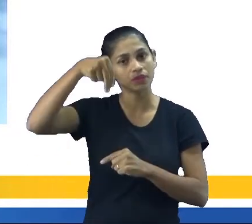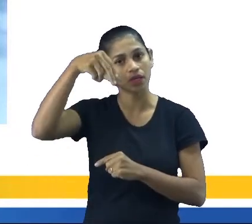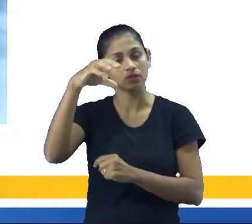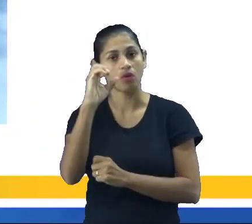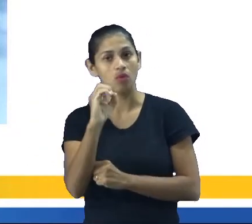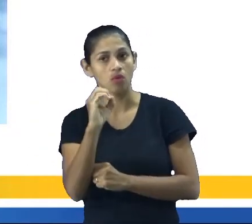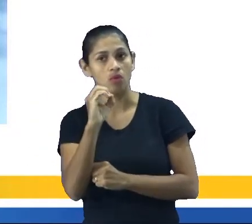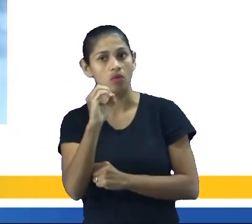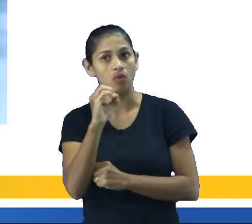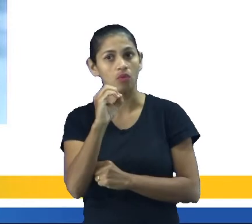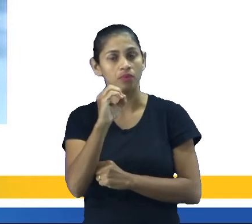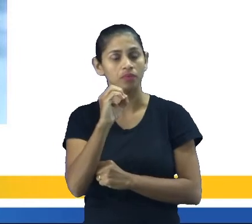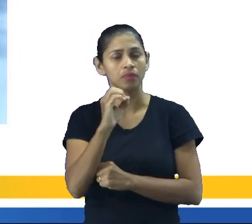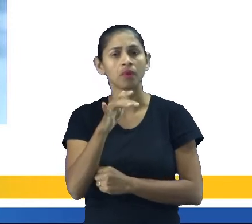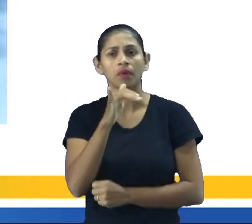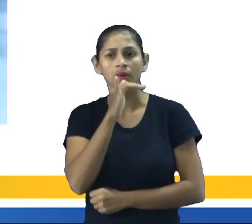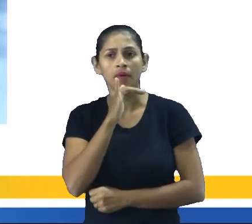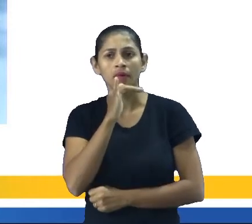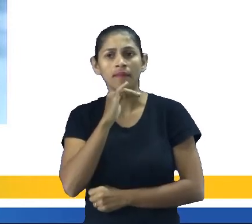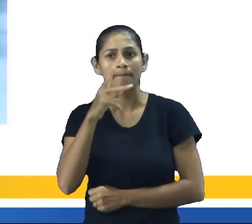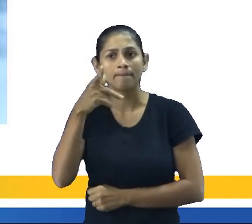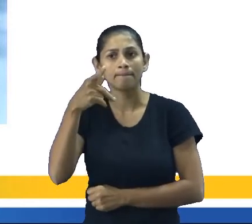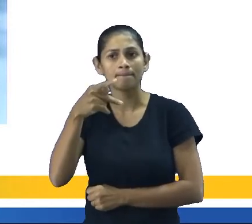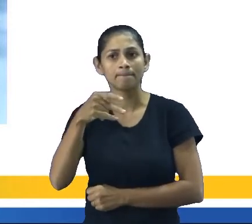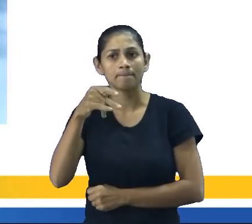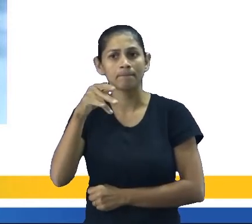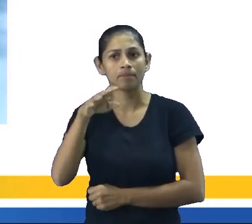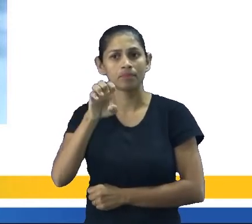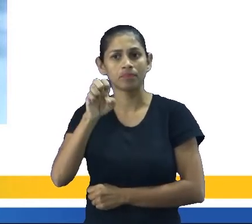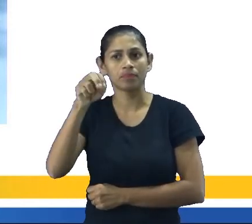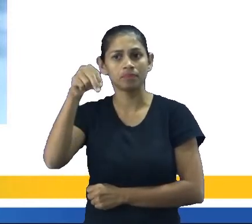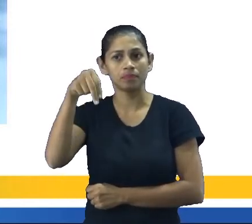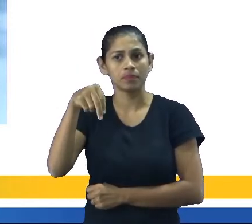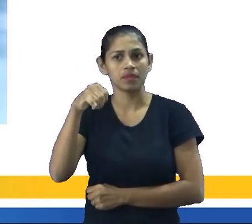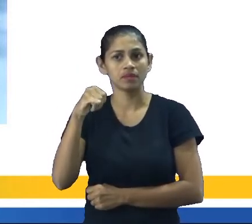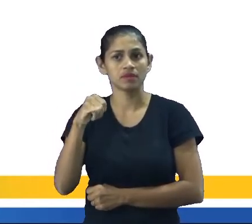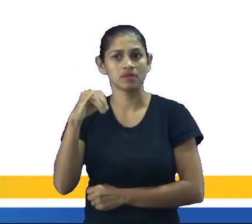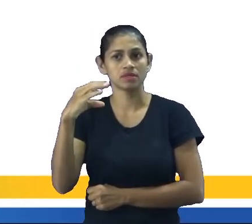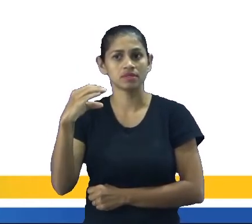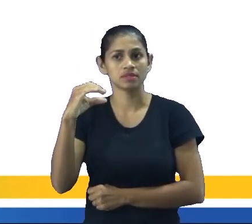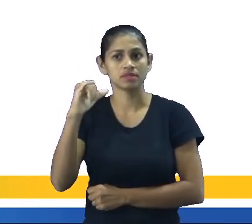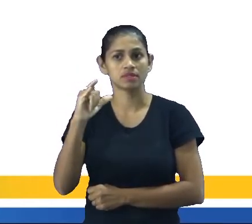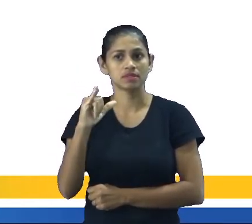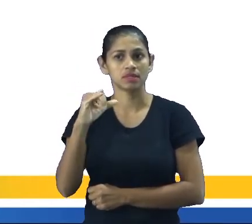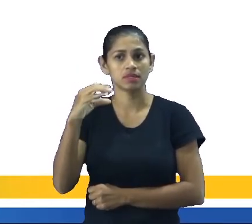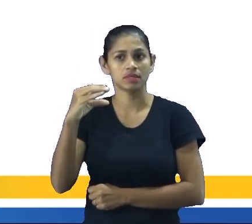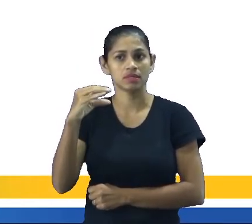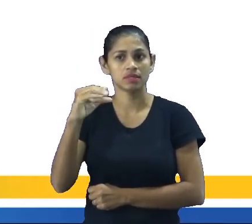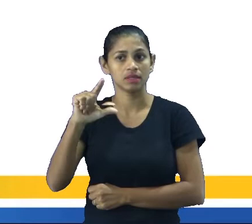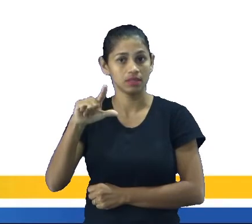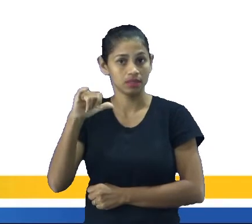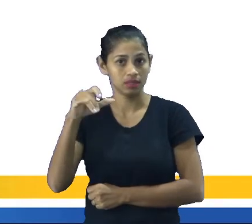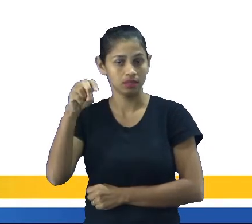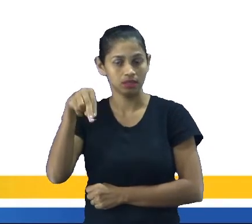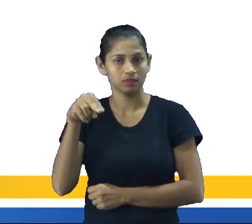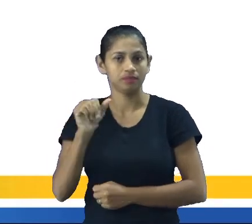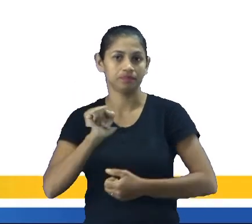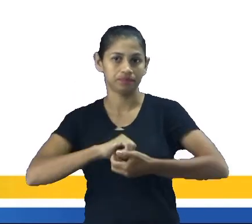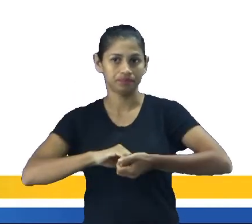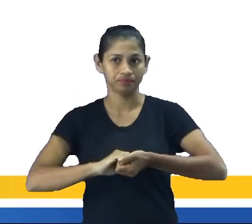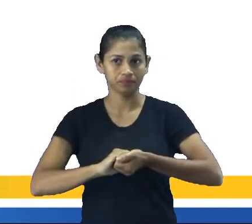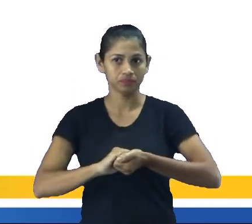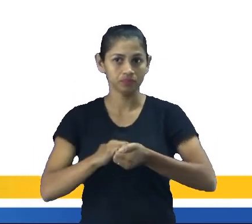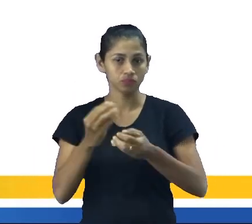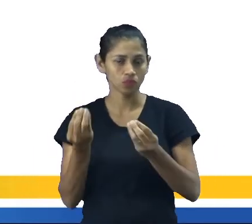Um exemplo ali é a penicilina, né, um antibiótico aí que salvou muitas vidas. Então, a sua nomenclatura, a gente vai colocar a